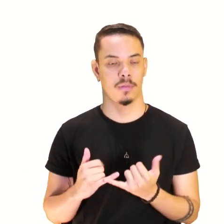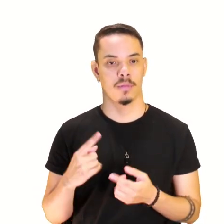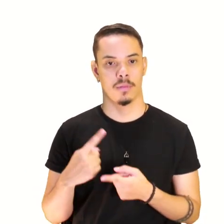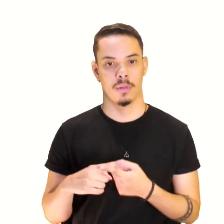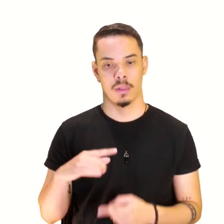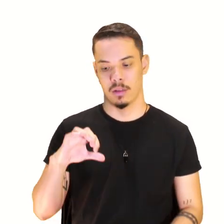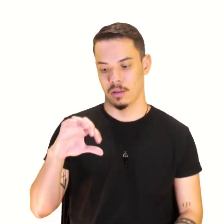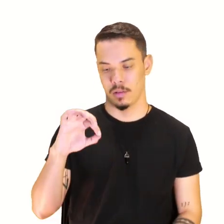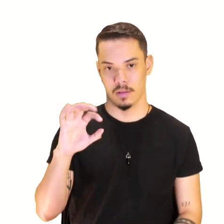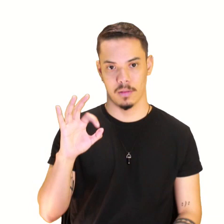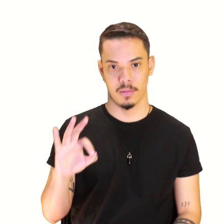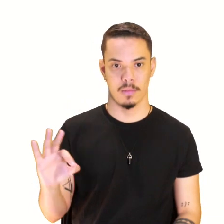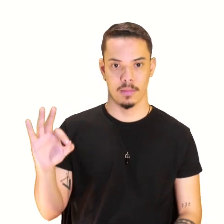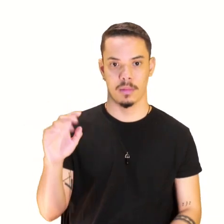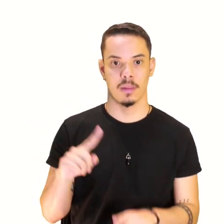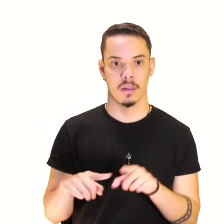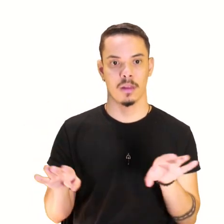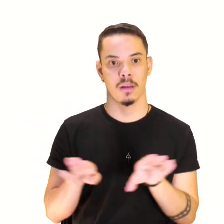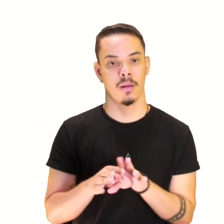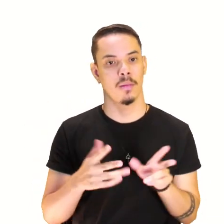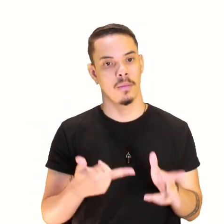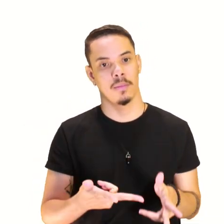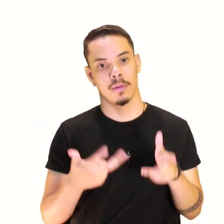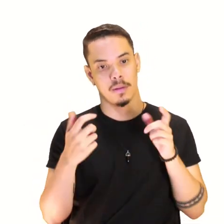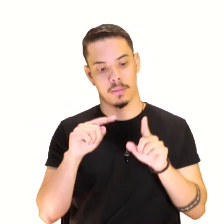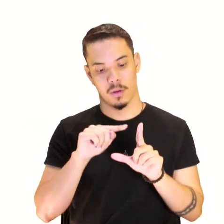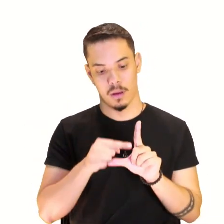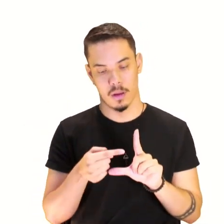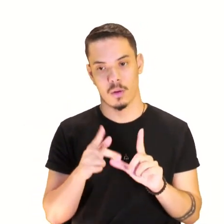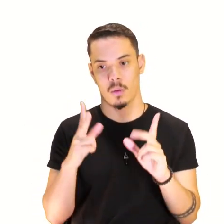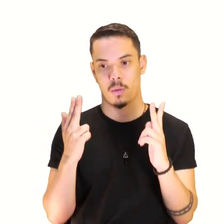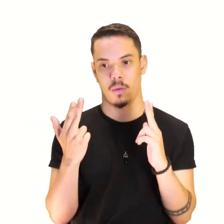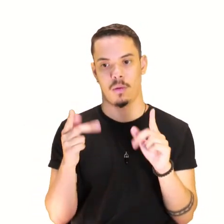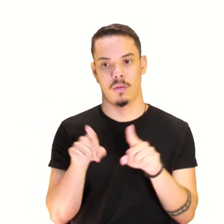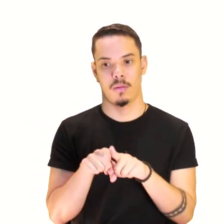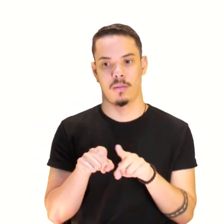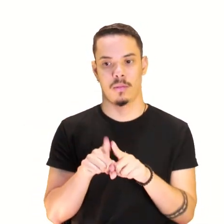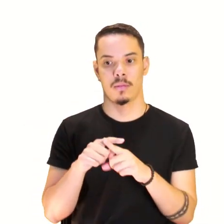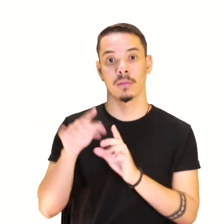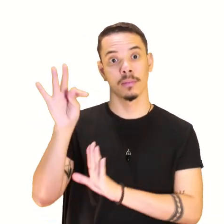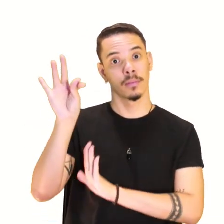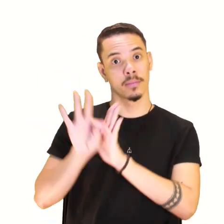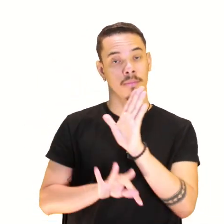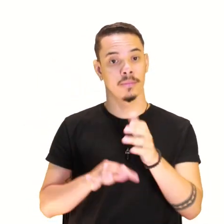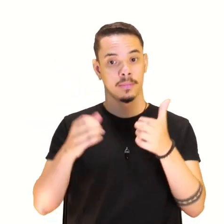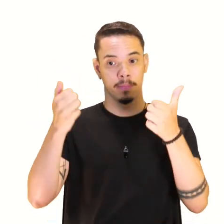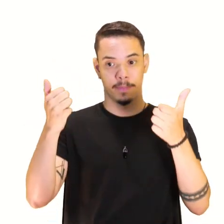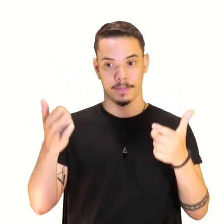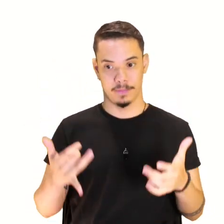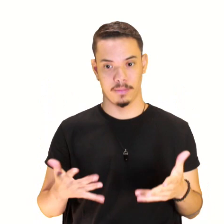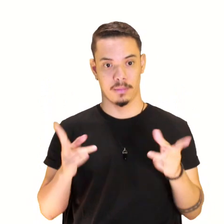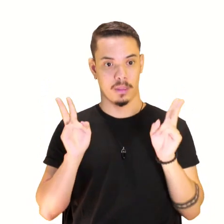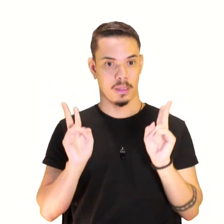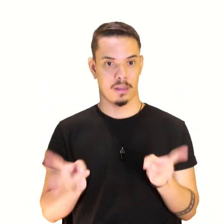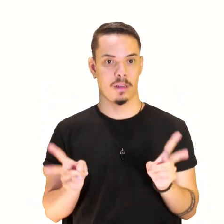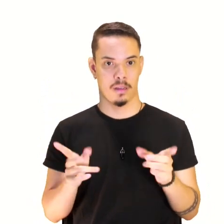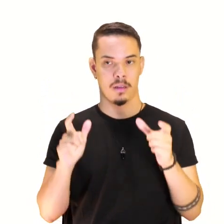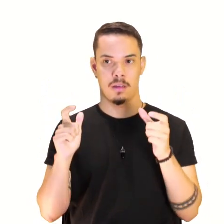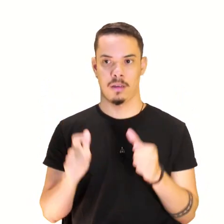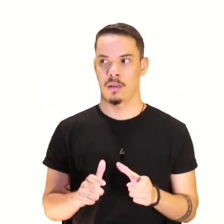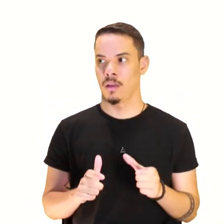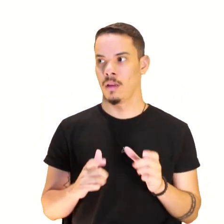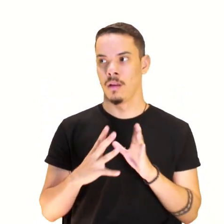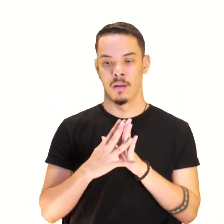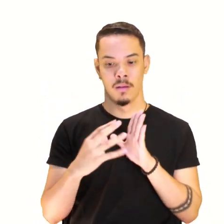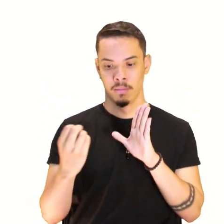90 graus e esse ângulo aqui que já deu para perceber que é igual, então, né? O texto informou que eles estão no mesmo lugar, projetando a sombra no